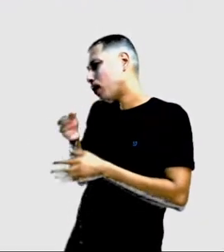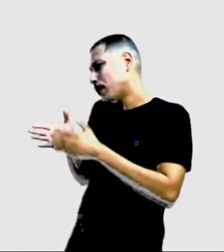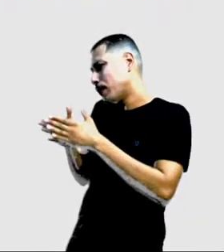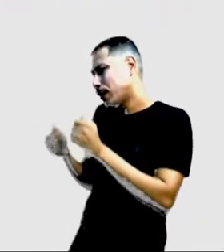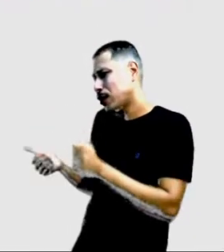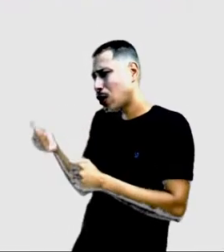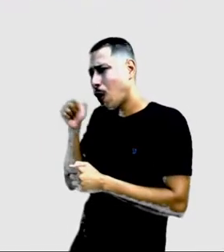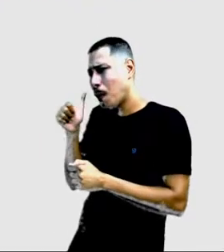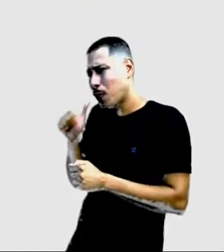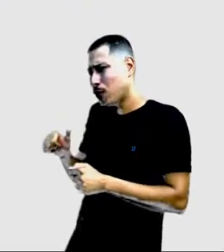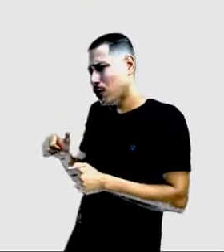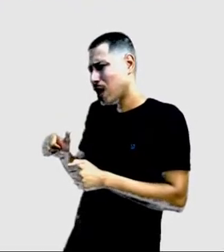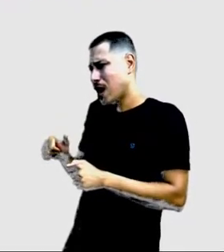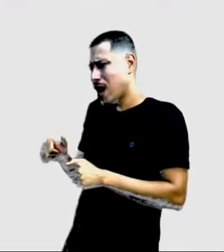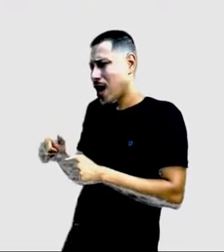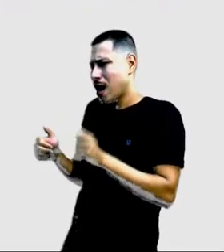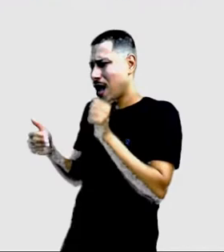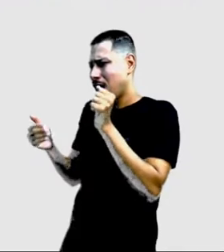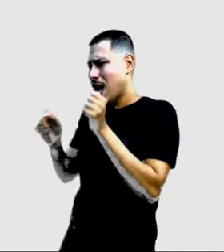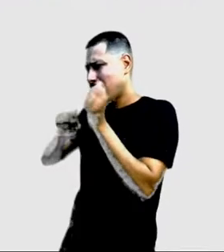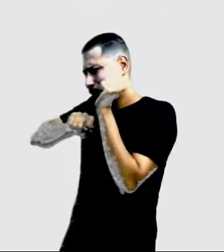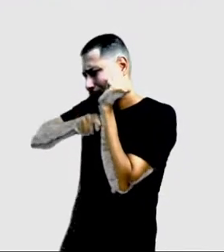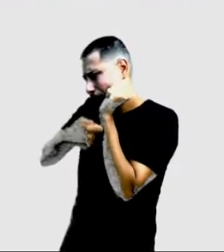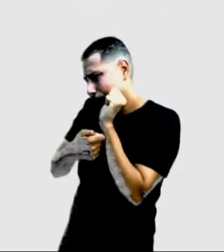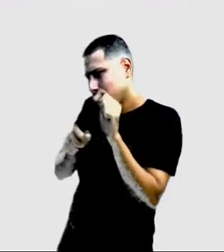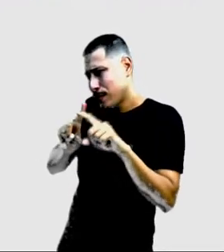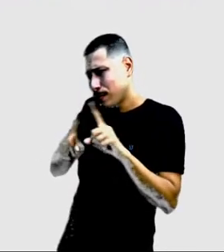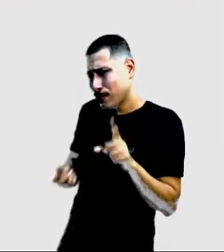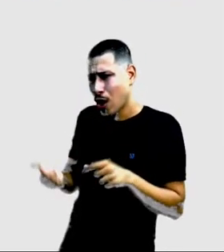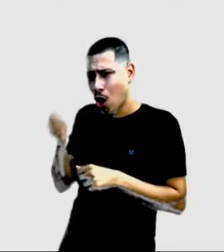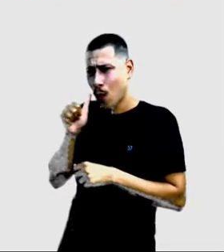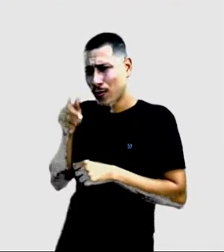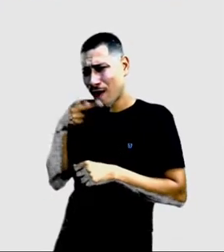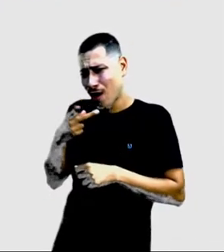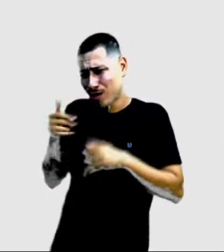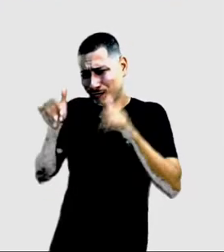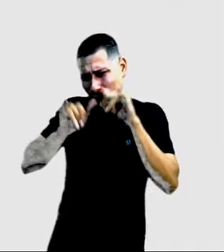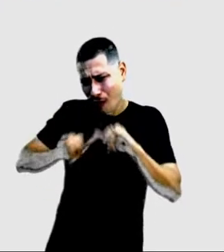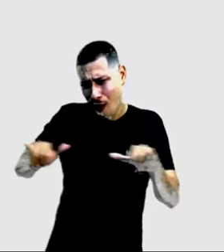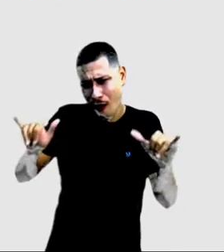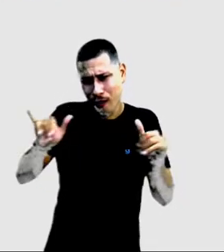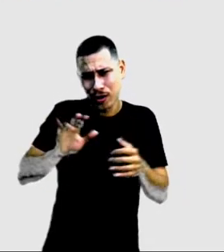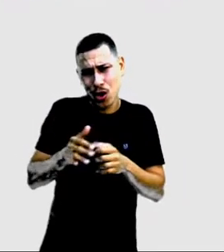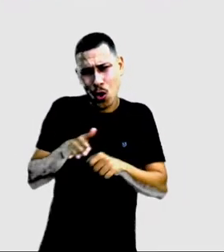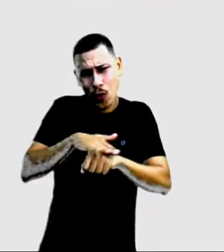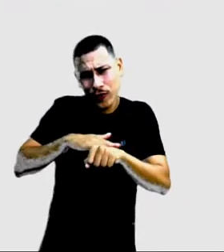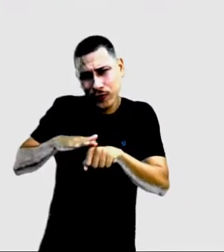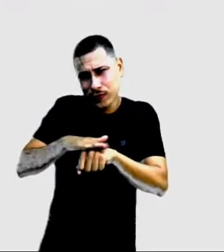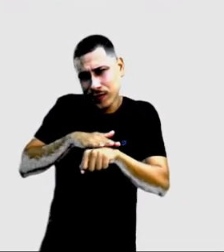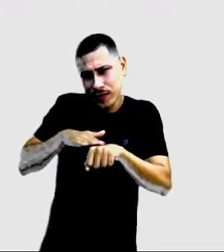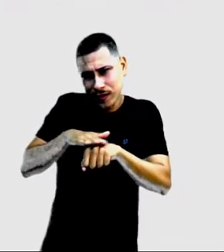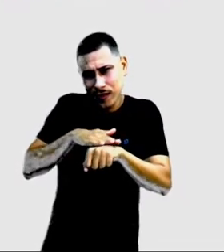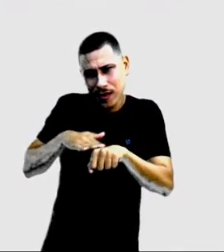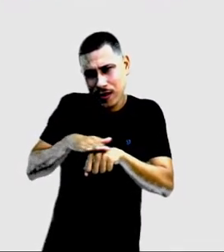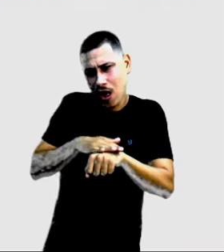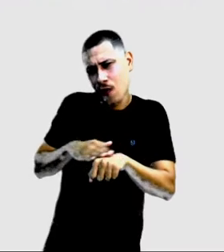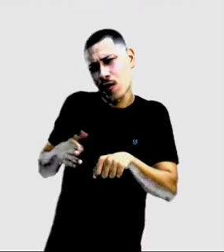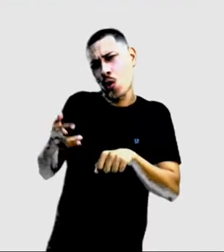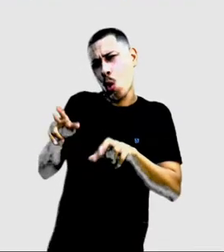para guardar segredo, ela deixou escapulir enquanto falava com a sua